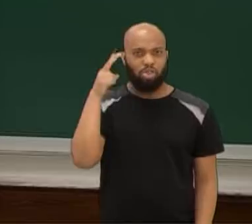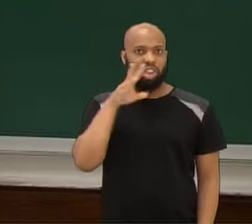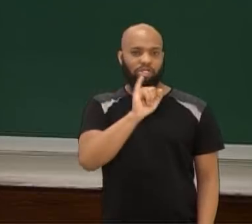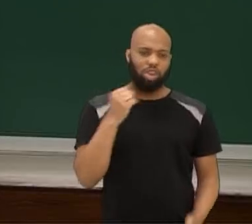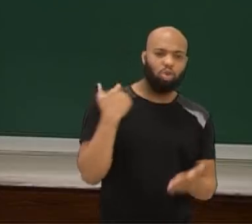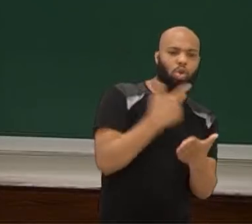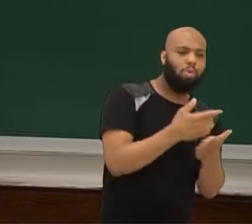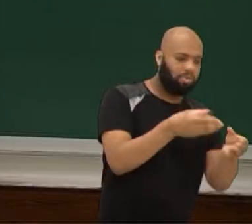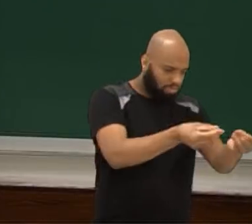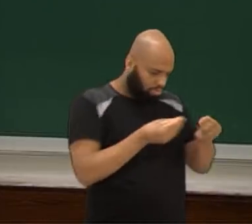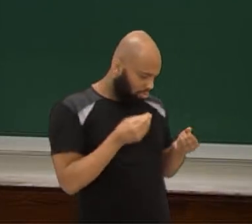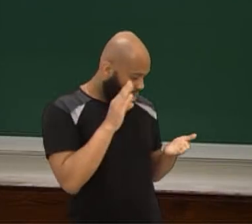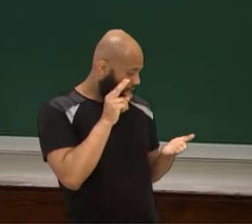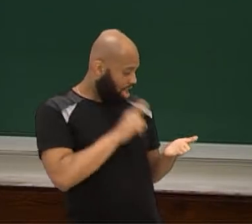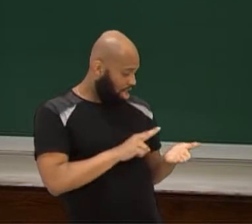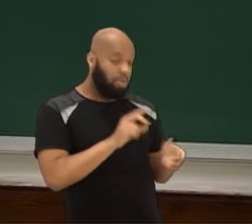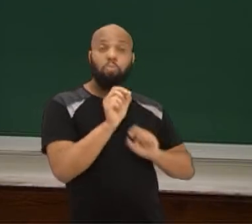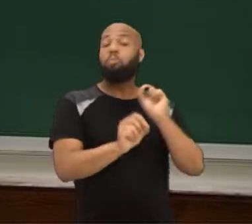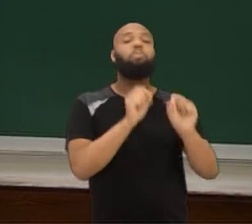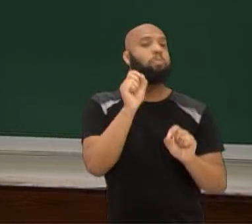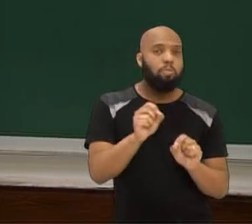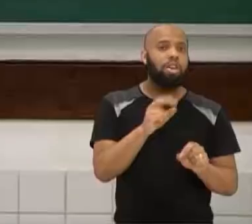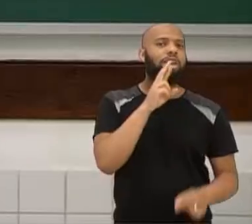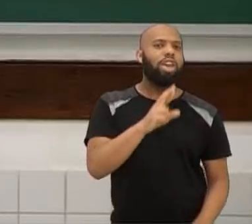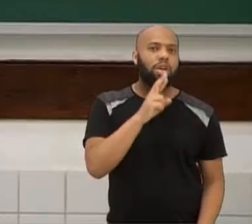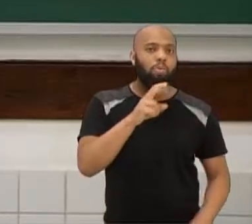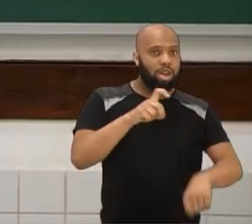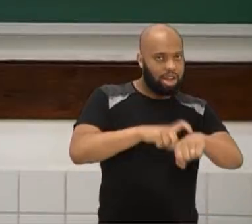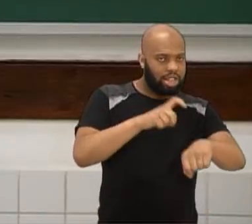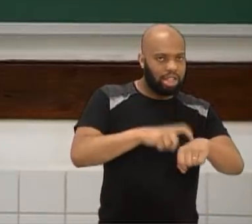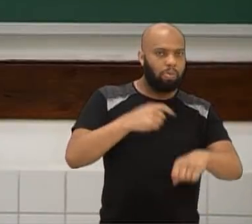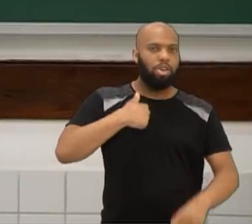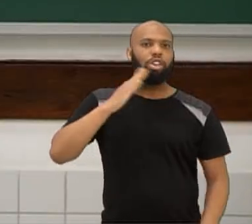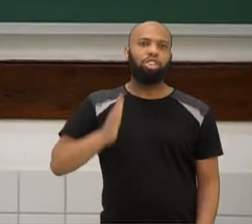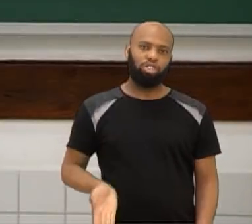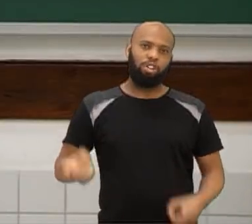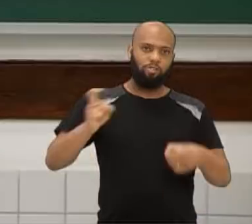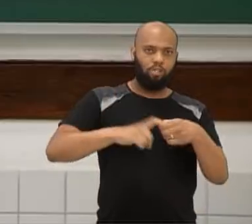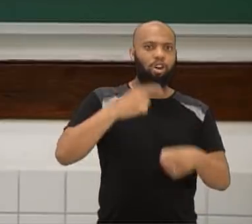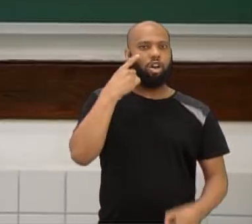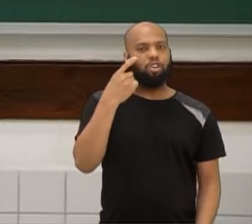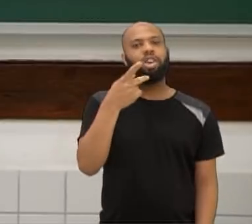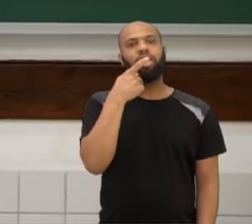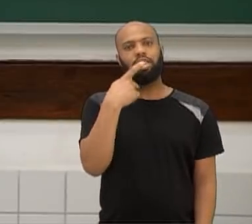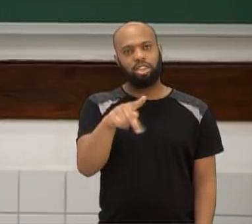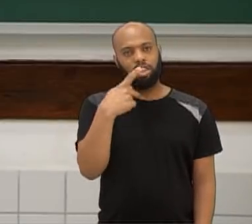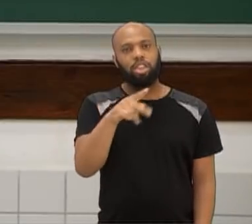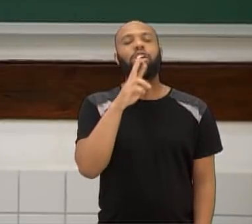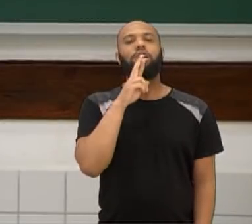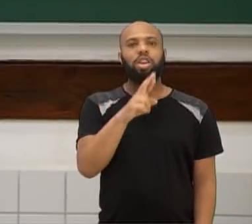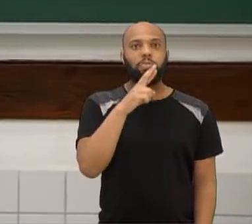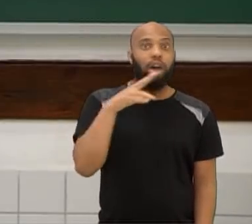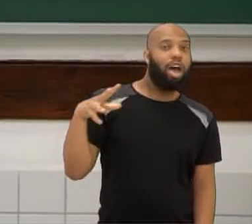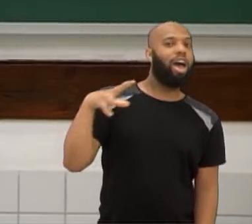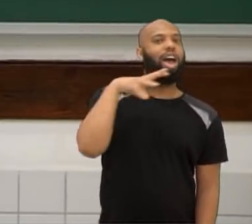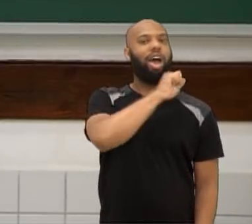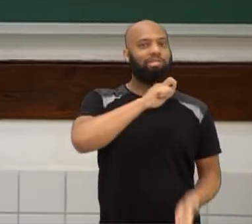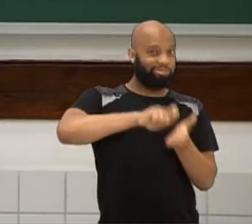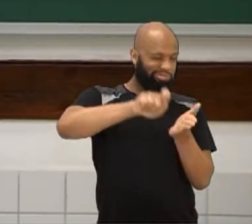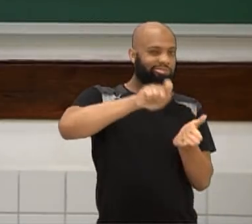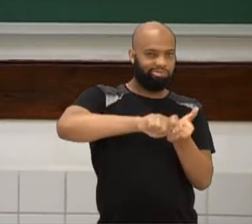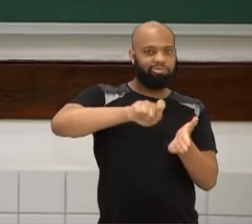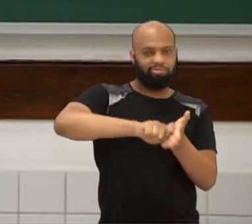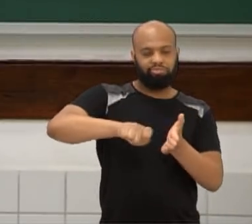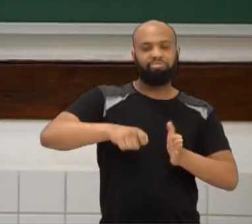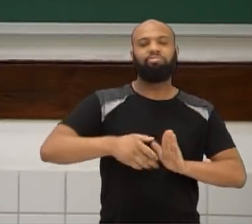vai receber esse panfleto. Quem é esse público-alvo? A ordem dos produtos diz muito sobre isso. Vou dar um tempinho para você